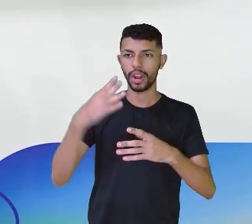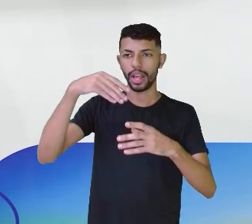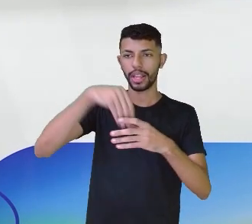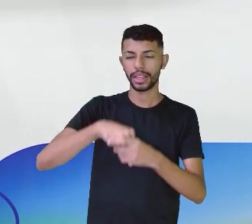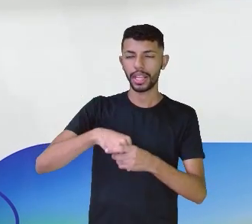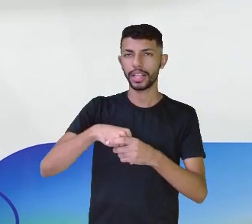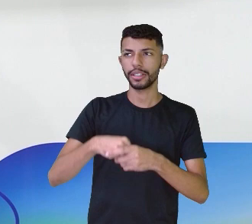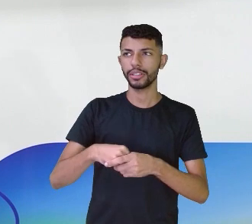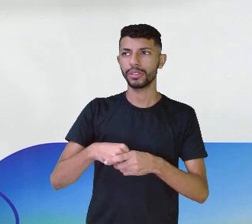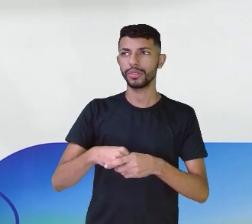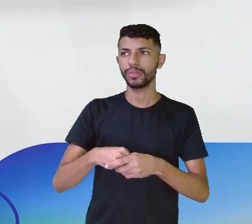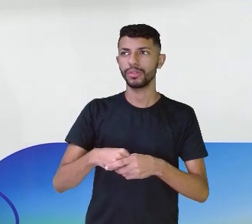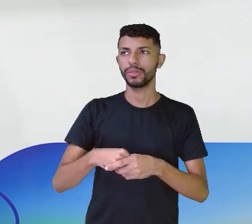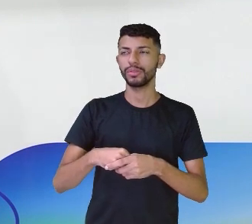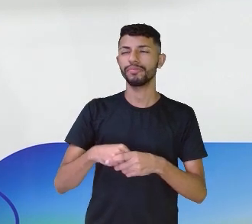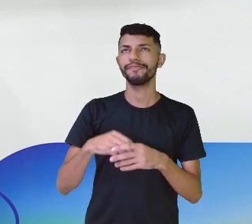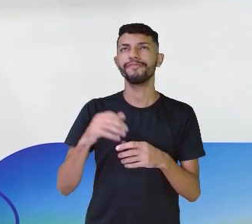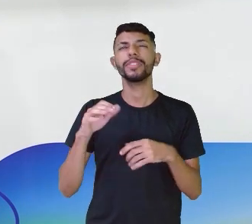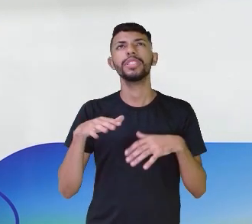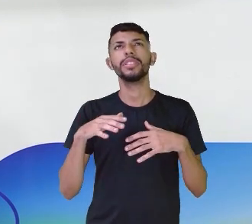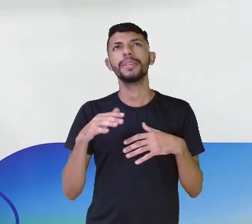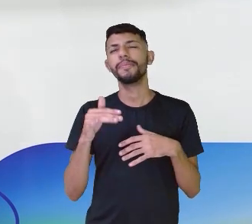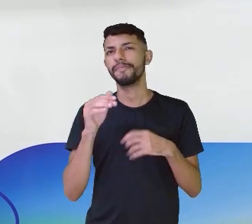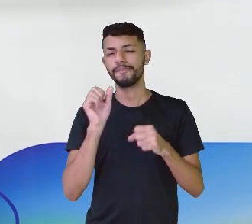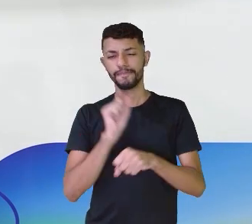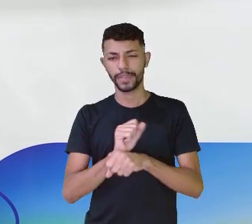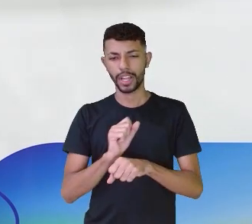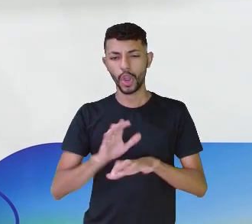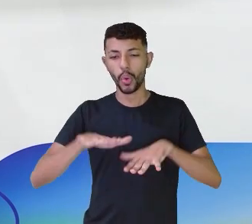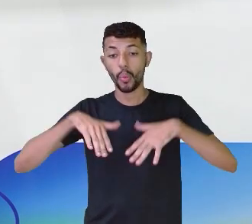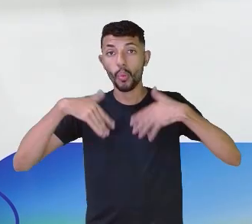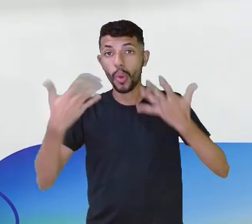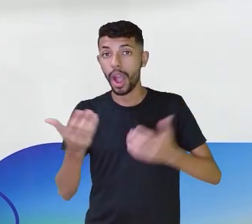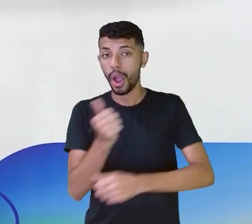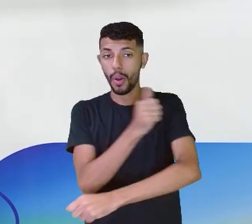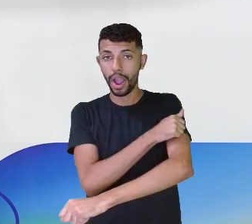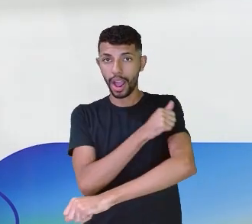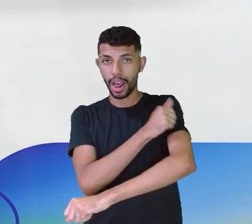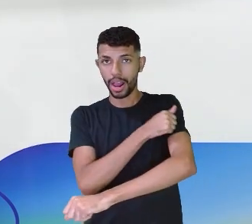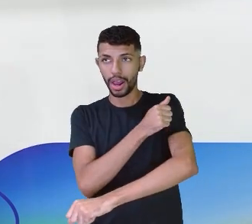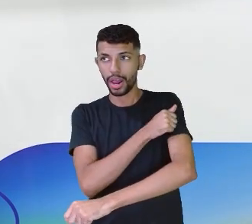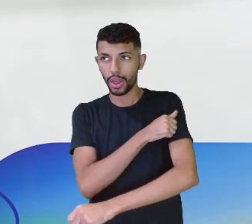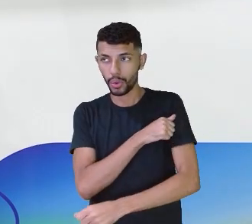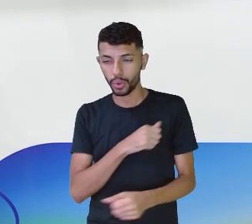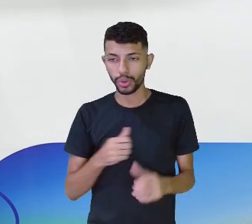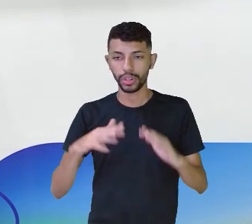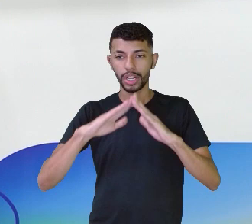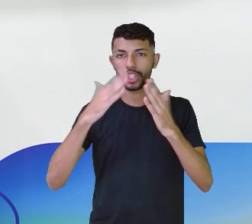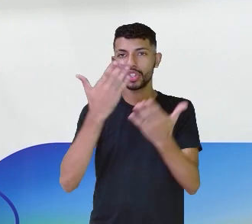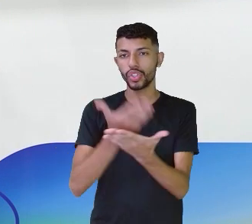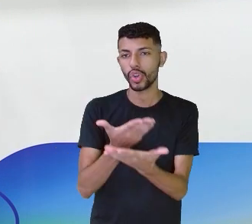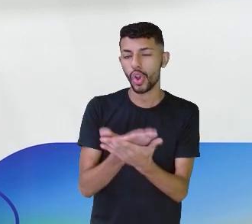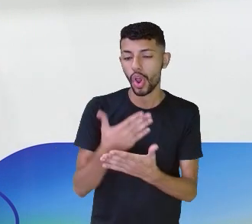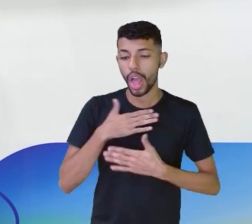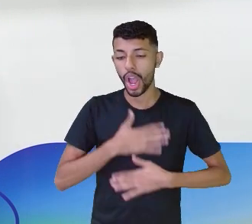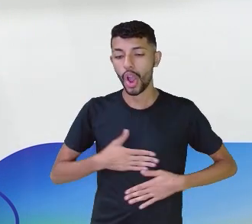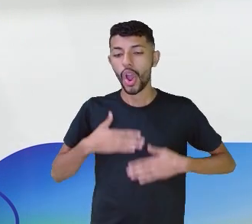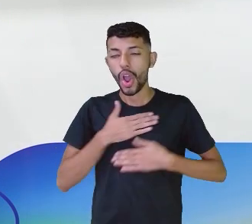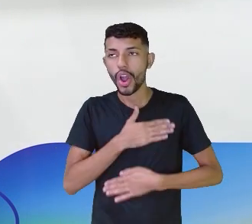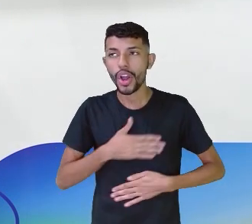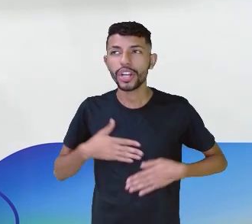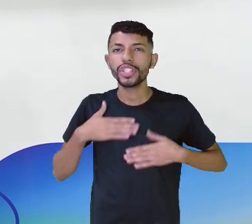que quais os alunos da escola Deus é Amor gostam de